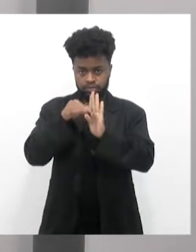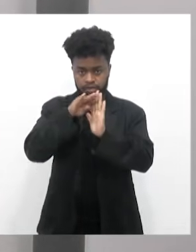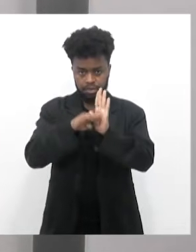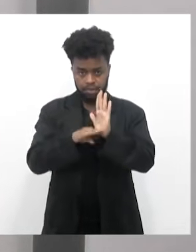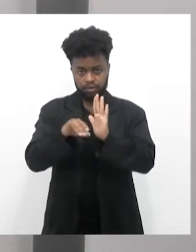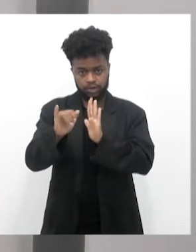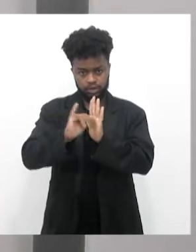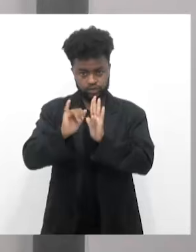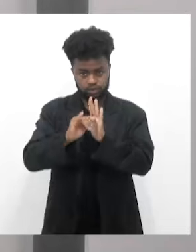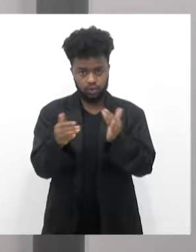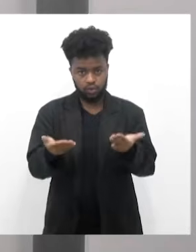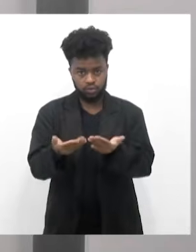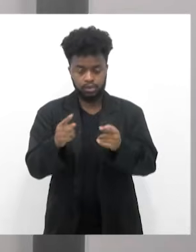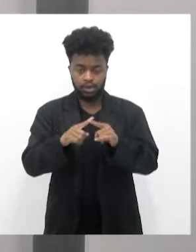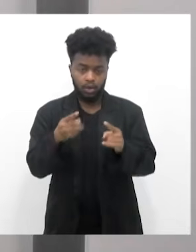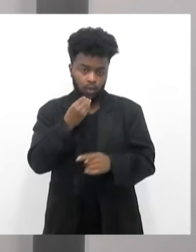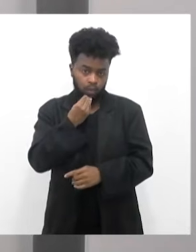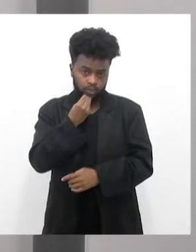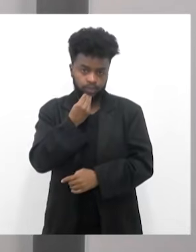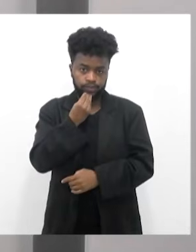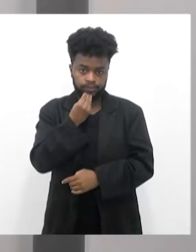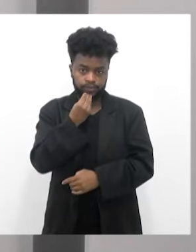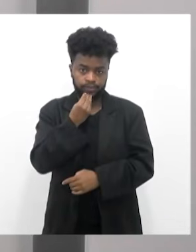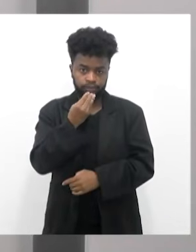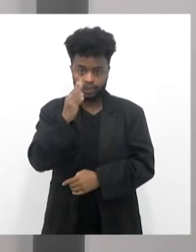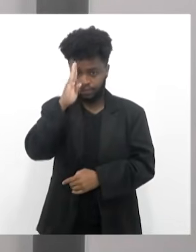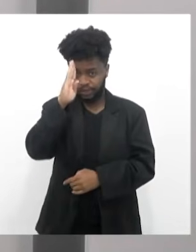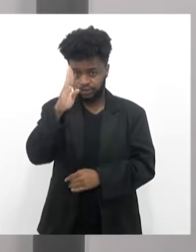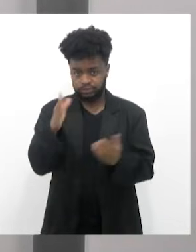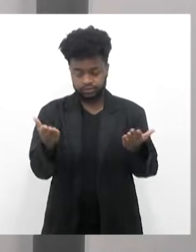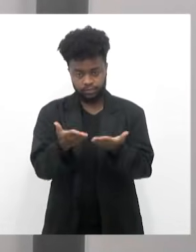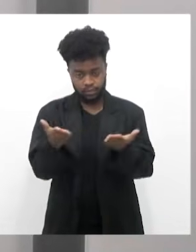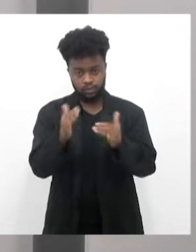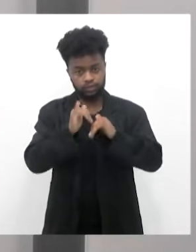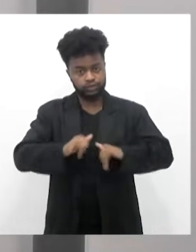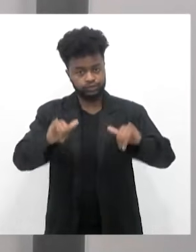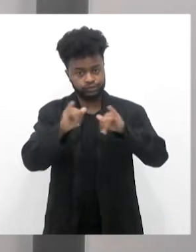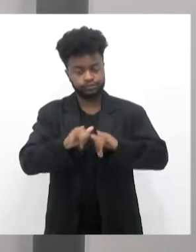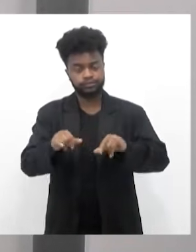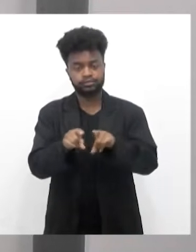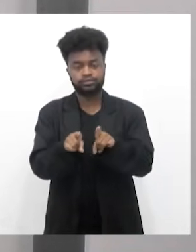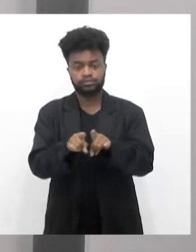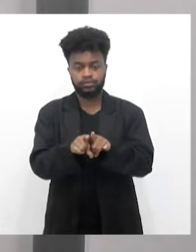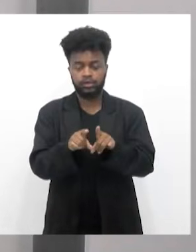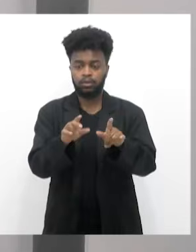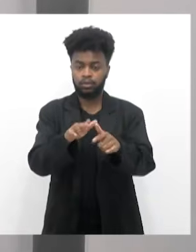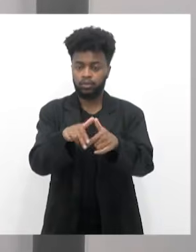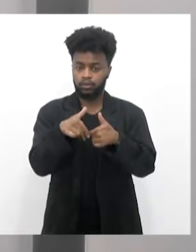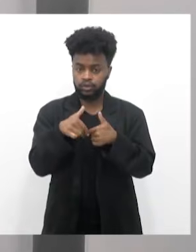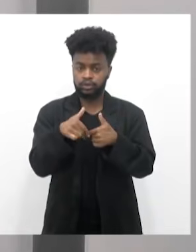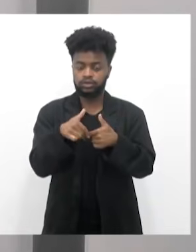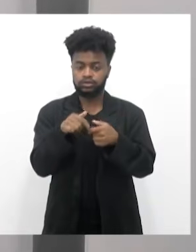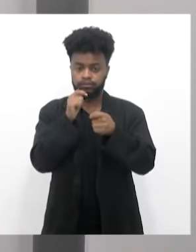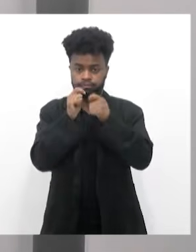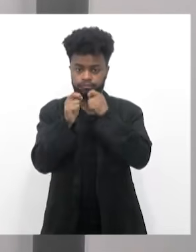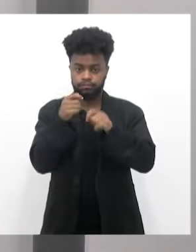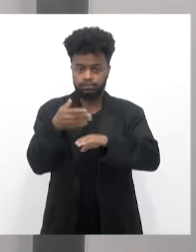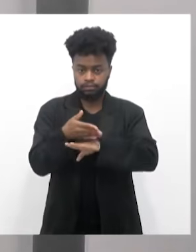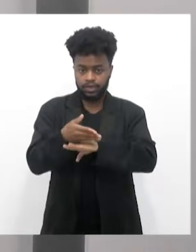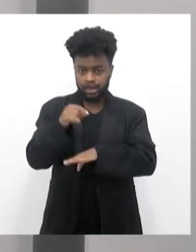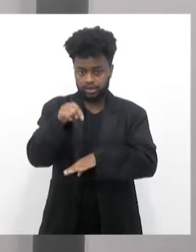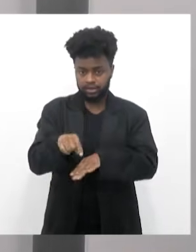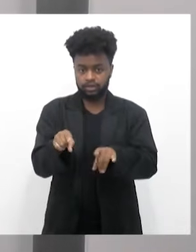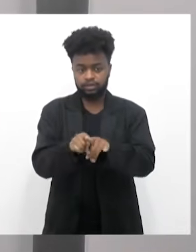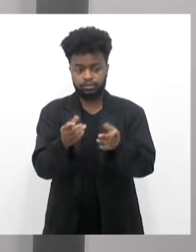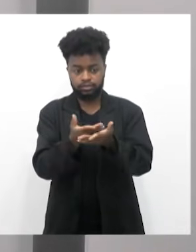edital, mas, sem dúvida nenhuma, o de maior repercussão hoje, inclusive com o que motiva a imprensa estar aqui, a todos que nos